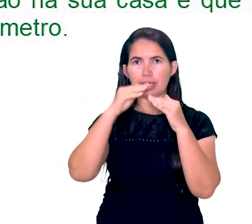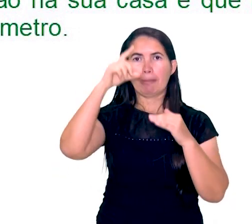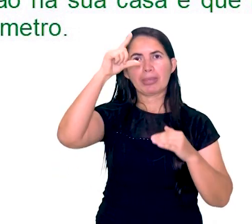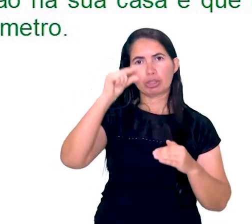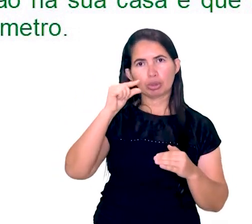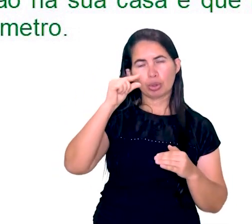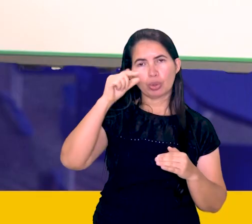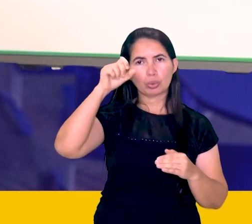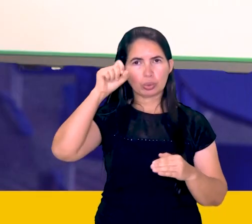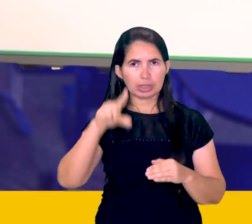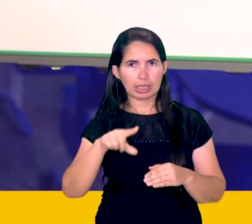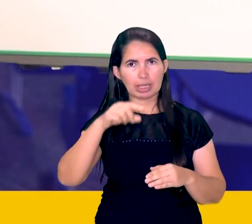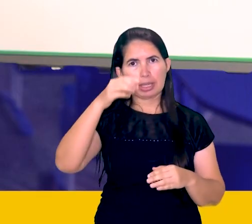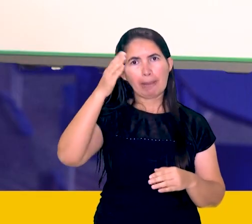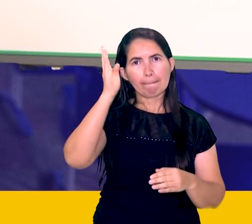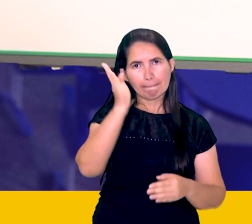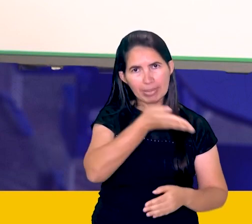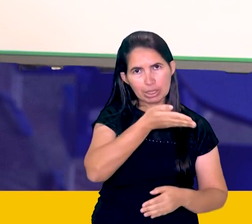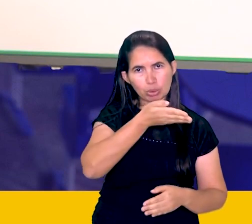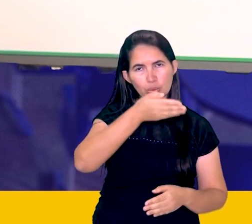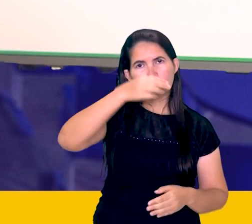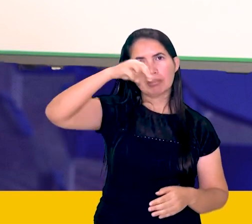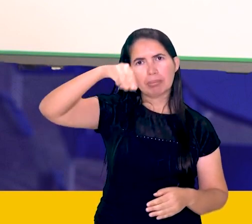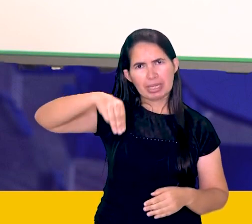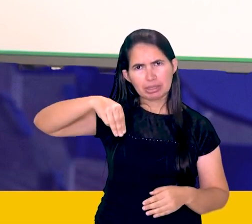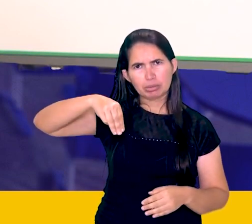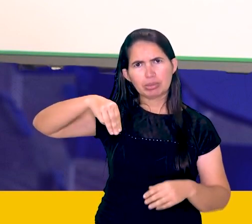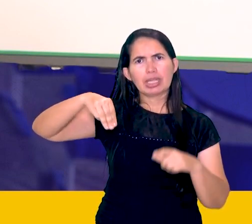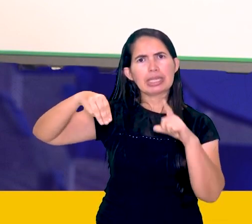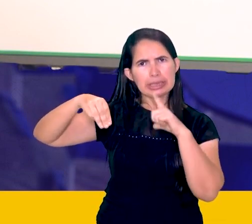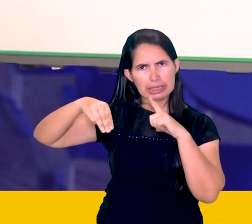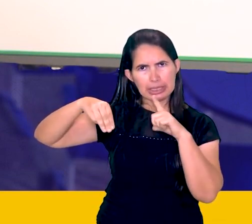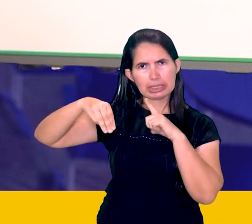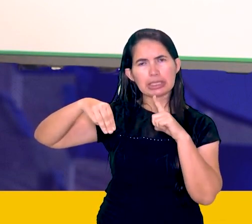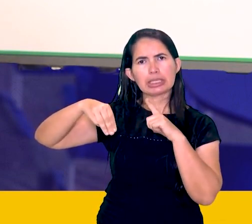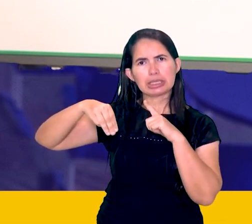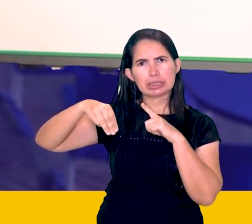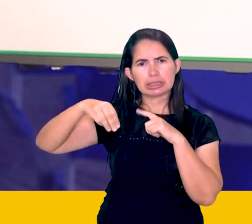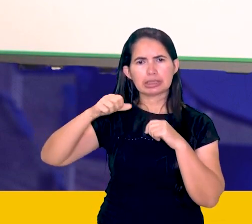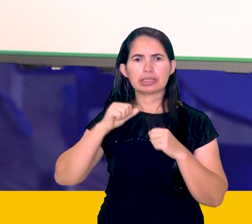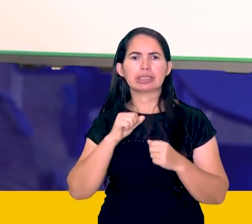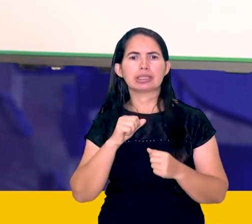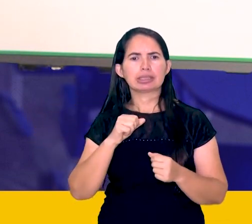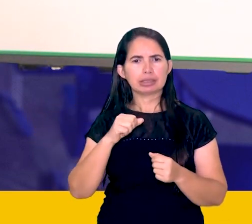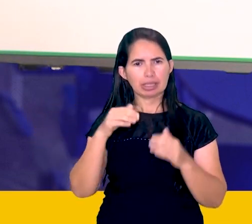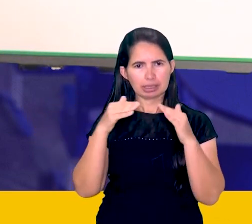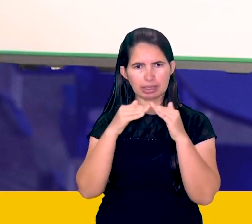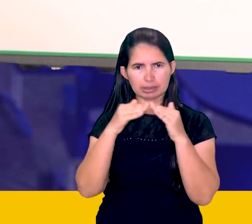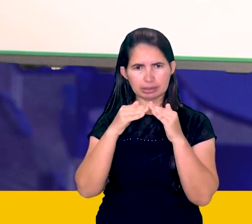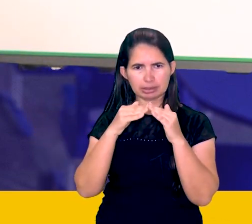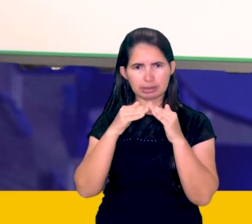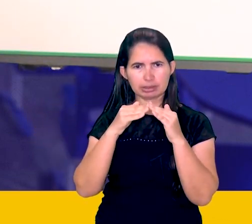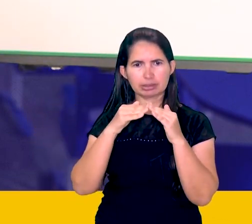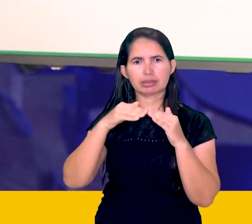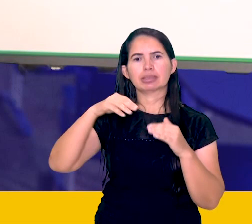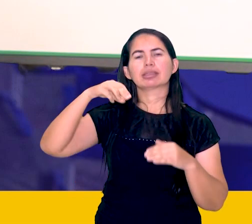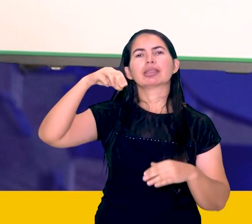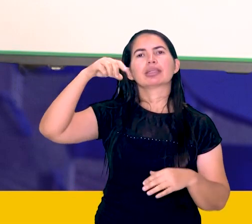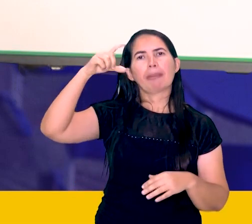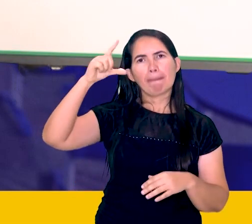de meio metro. Existem objetos em sua casa que medem menos de meio metro? E